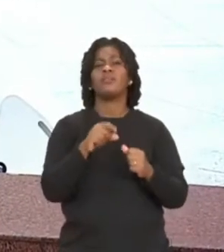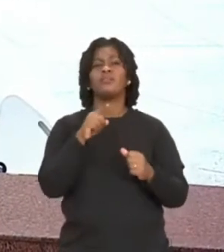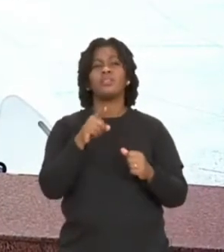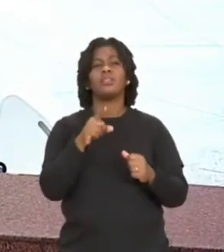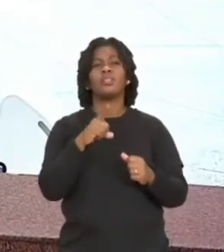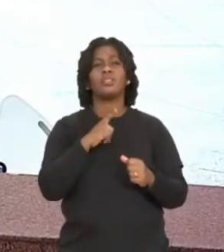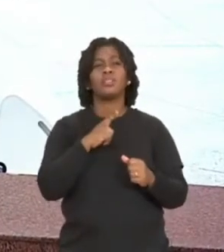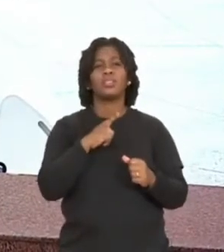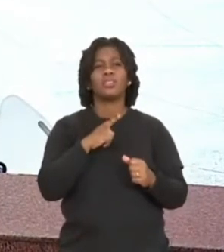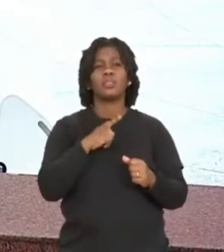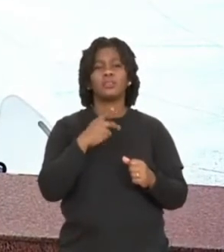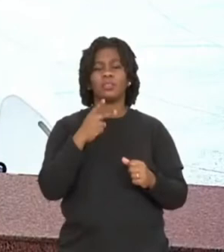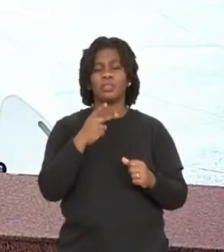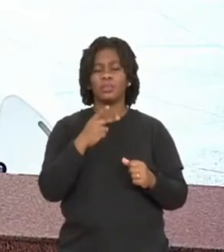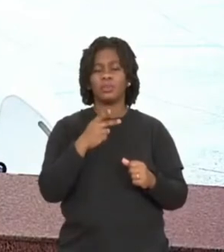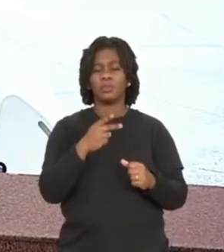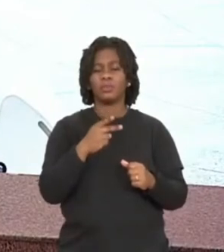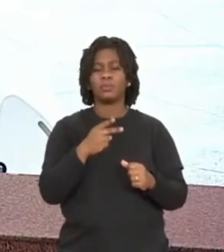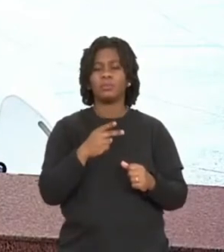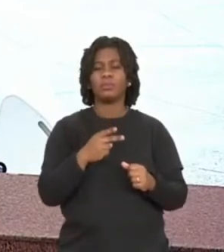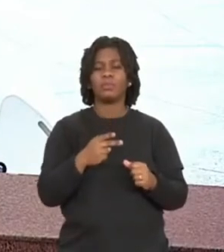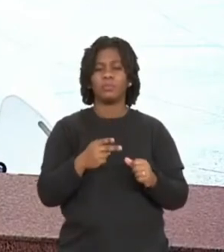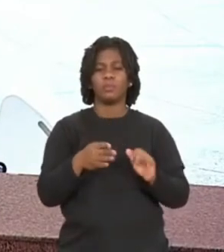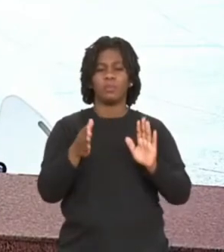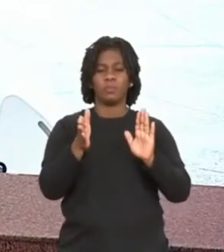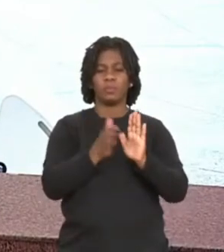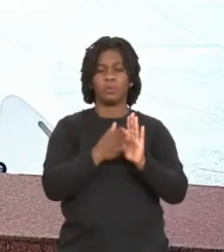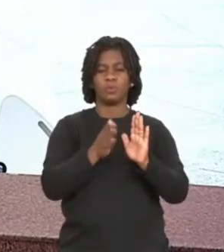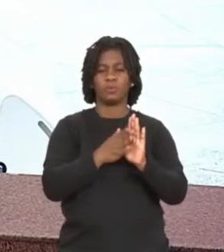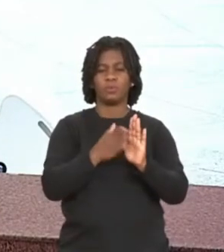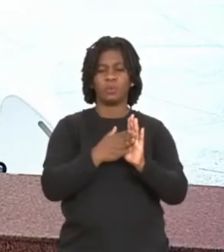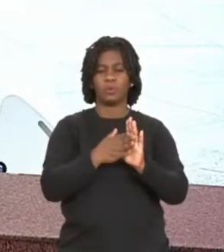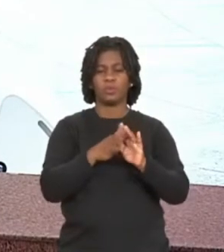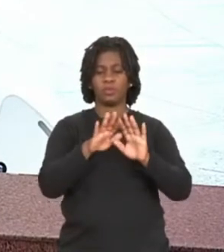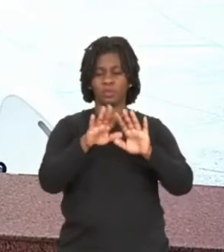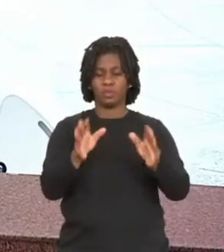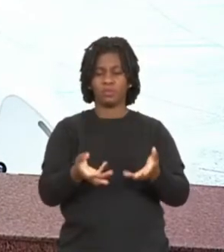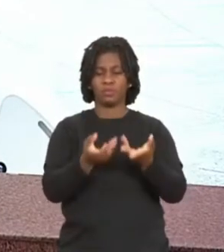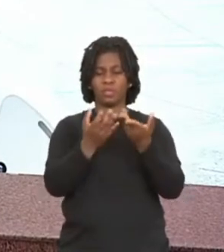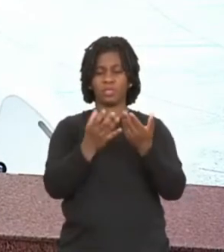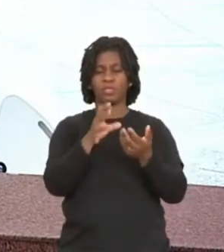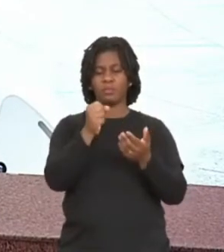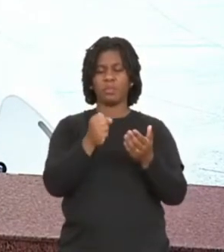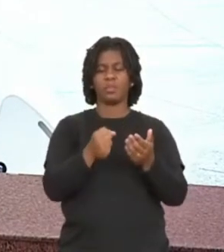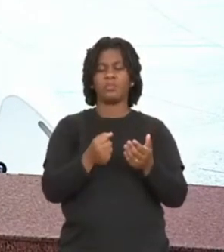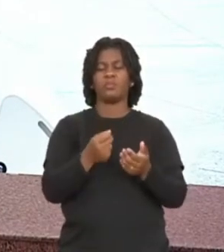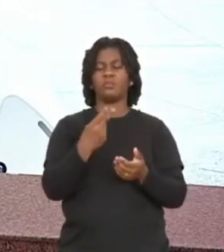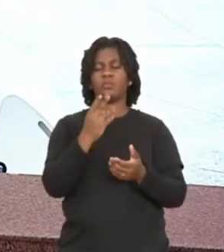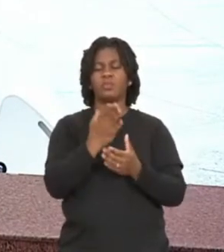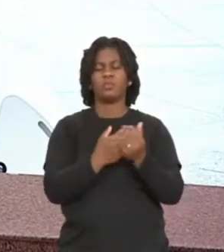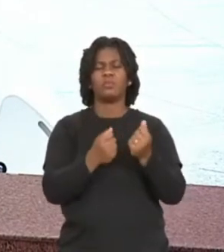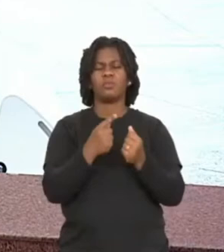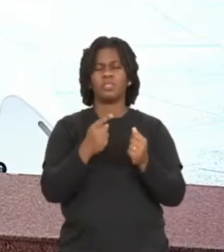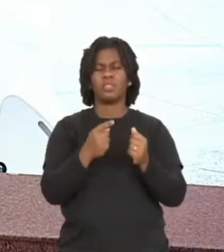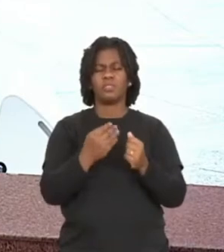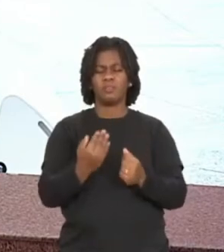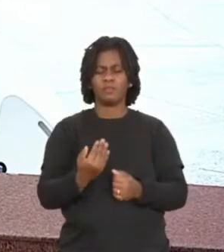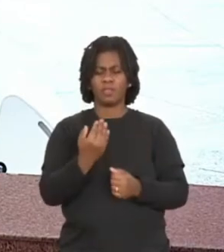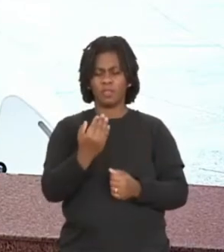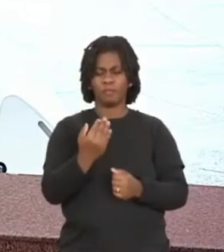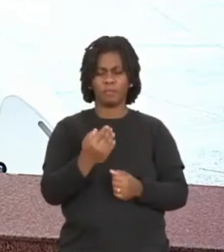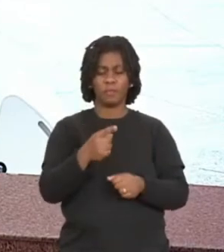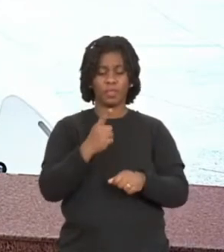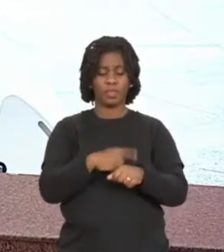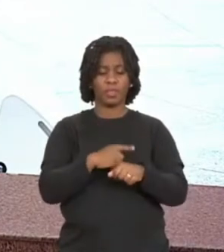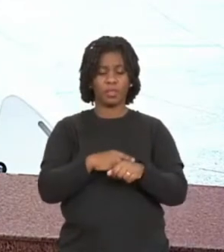seu sacrifício, segure na sua mão. Pegue o seu sacrifício. Você vai buscar aqui na frente, na hora